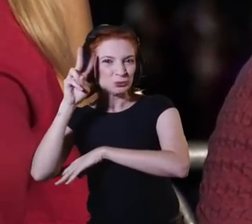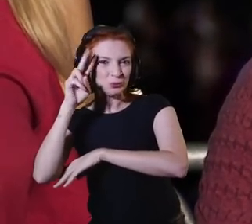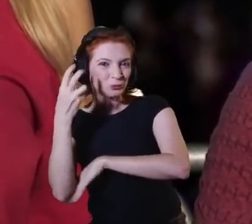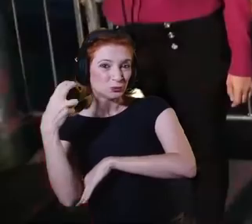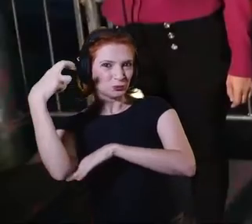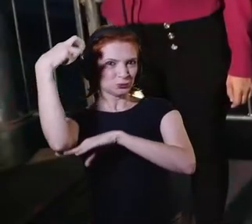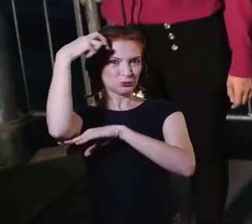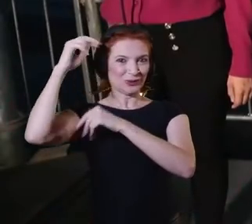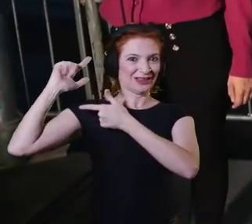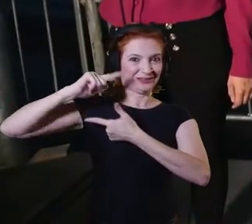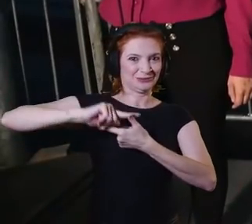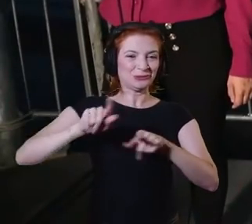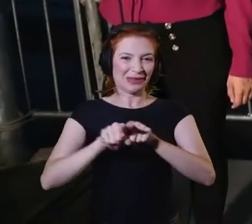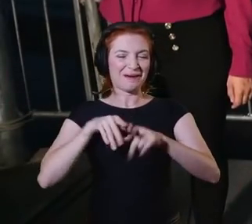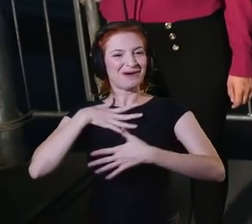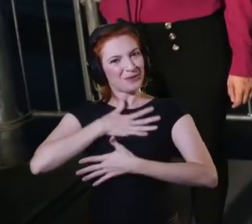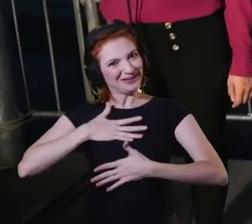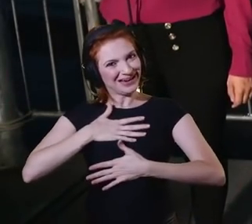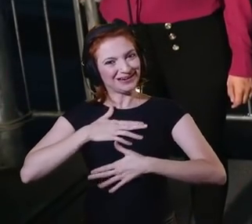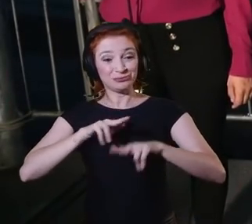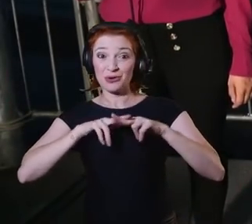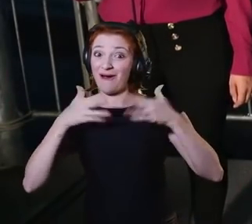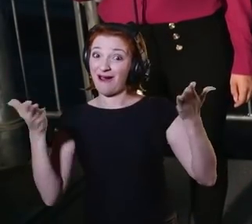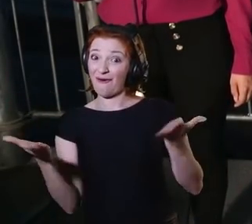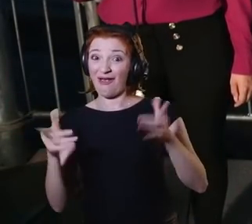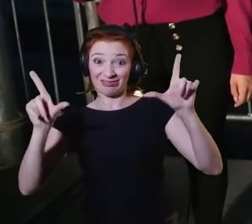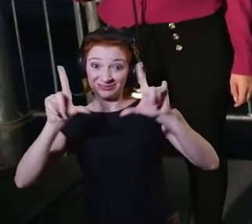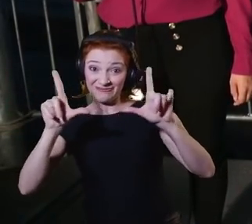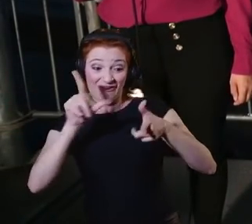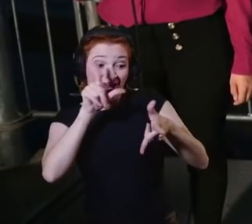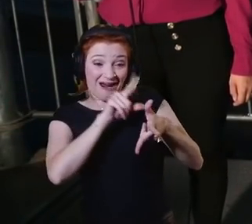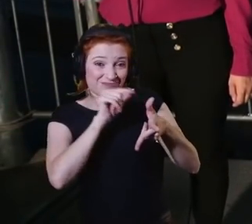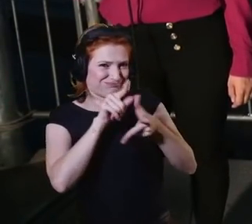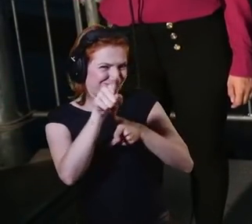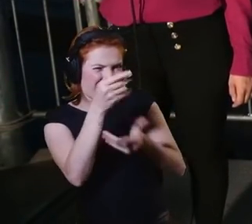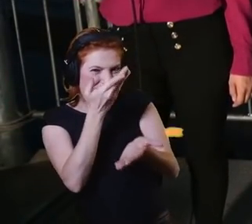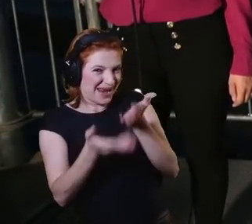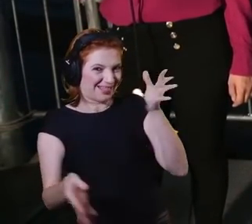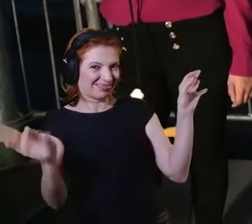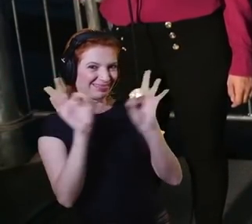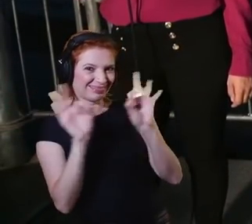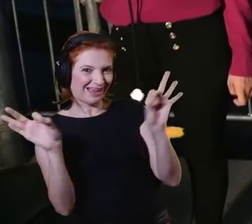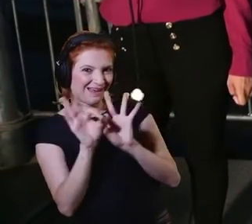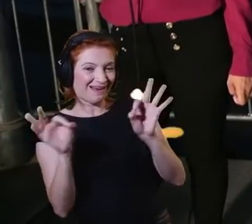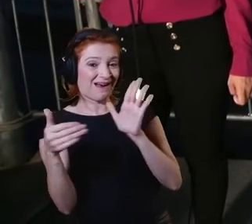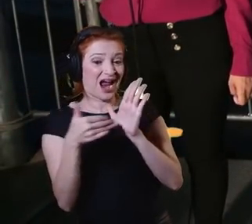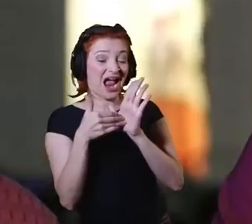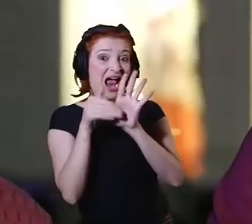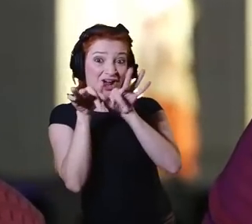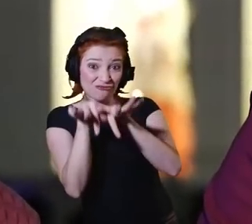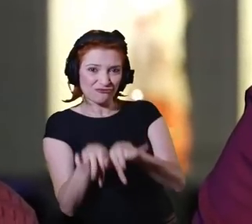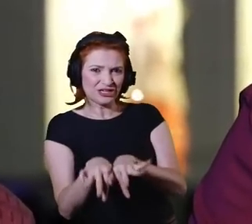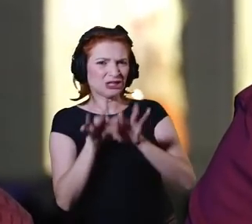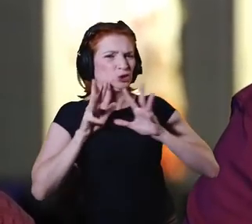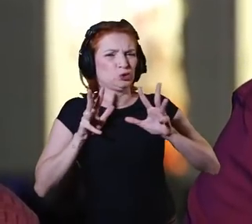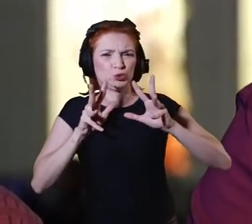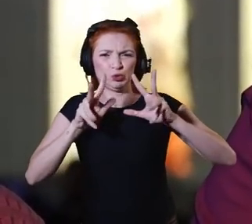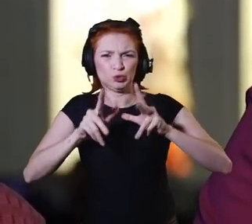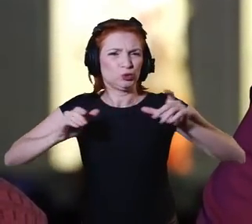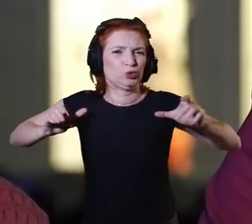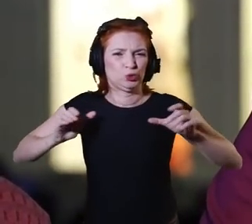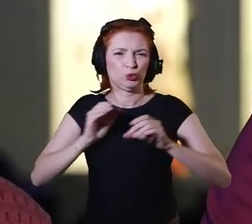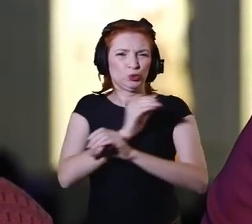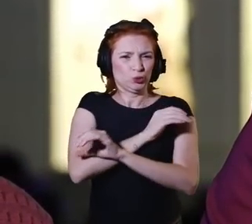homenagens. Na X-Play você não perde nada. Até o final, com todas as atrações, com as cenas, imagens, com